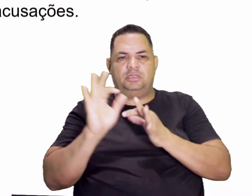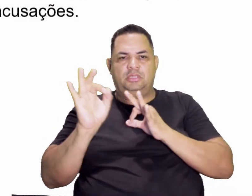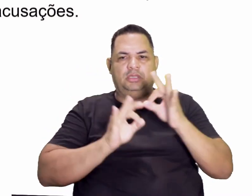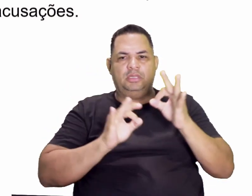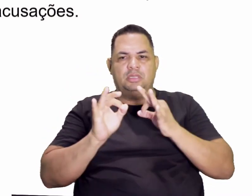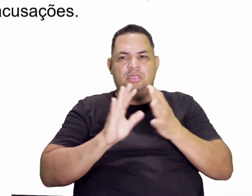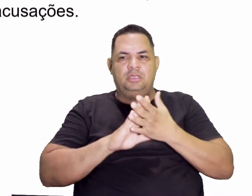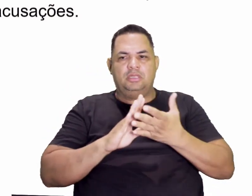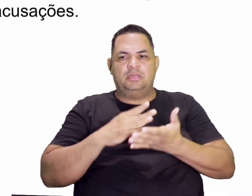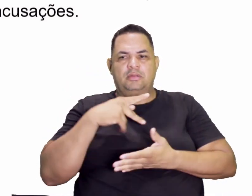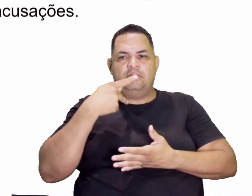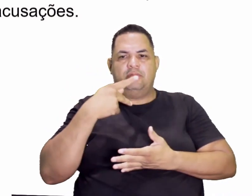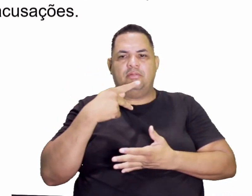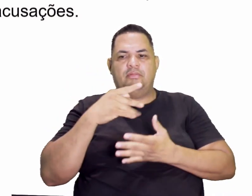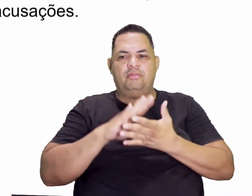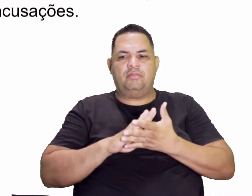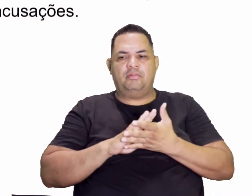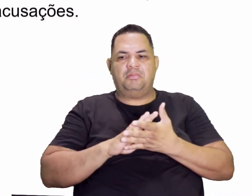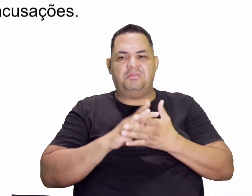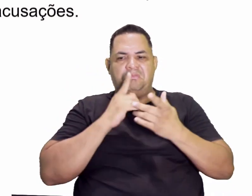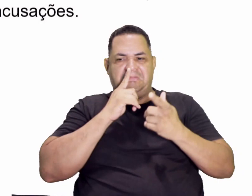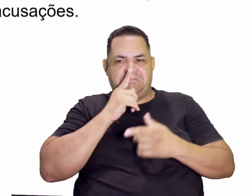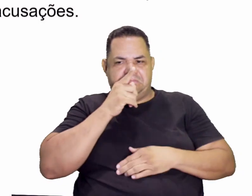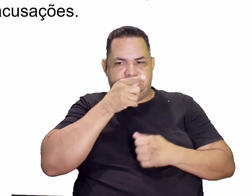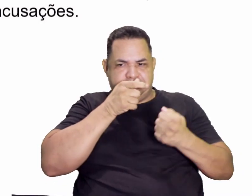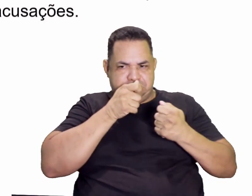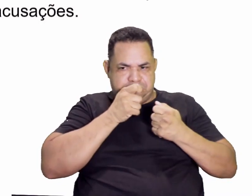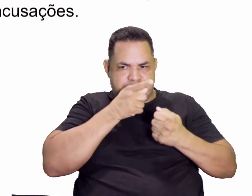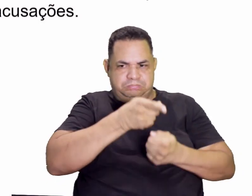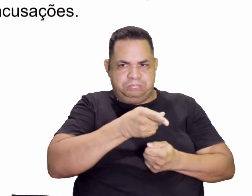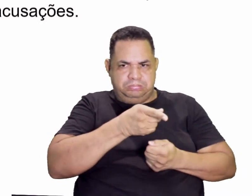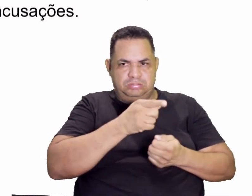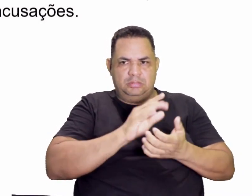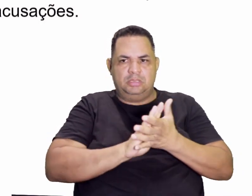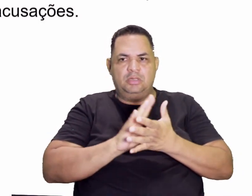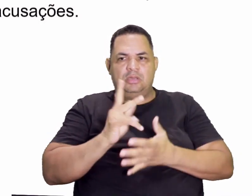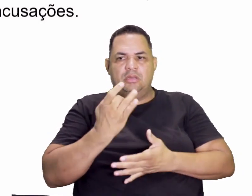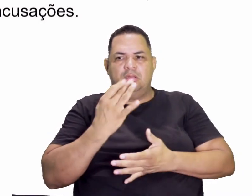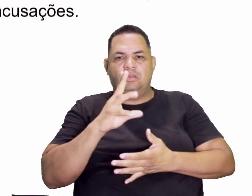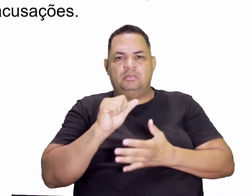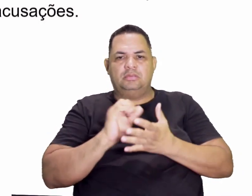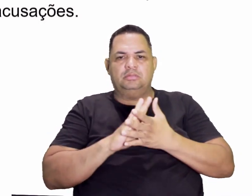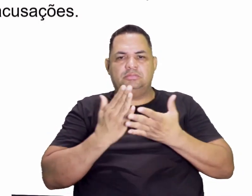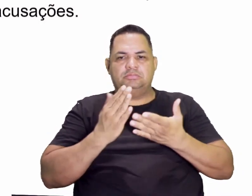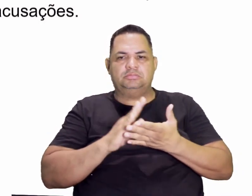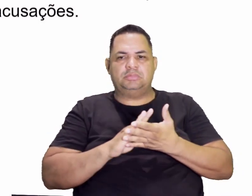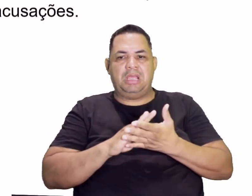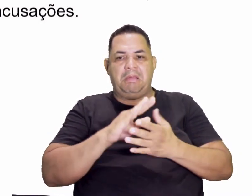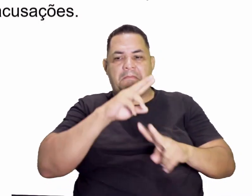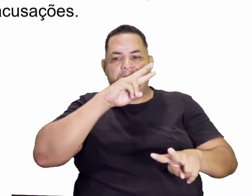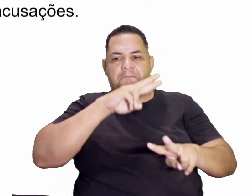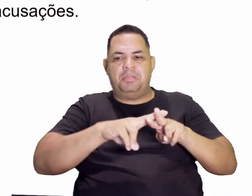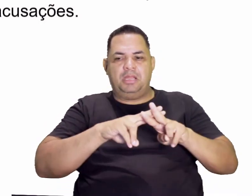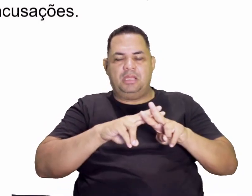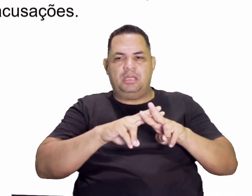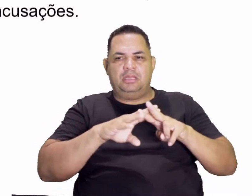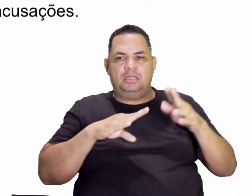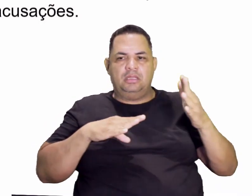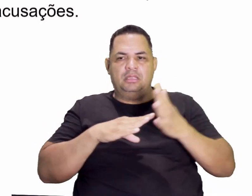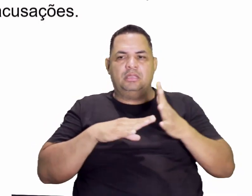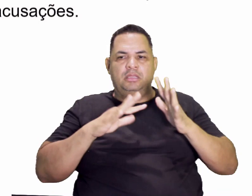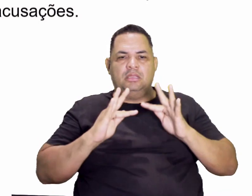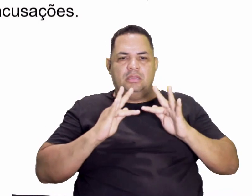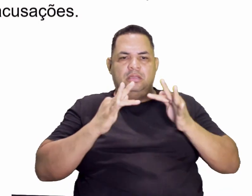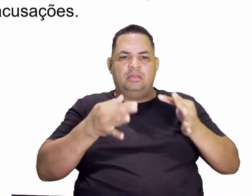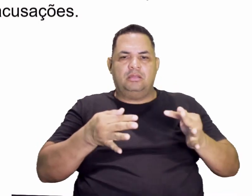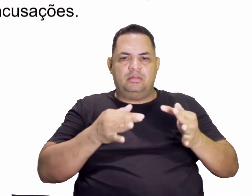foi acusado de heresia pela Igreja Católica, que o condenou à prisão até o final de sua vida, e incluiu suas obras